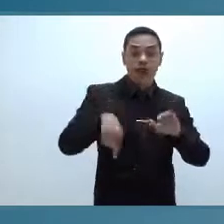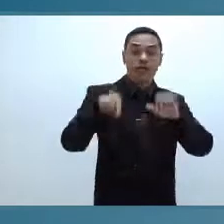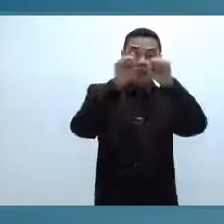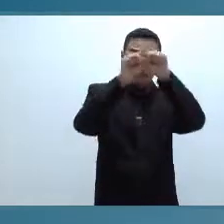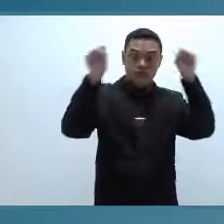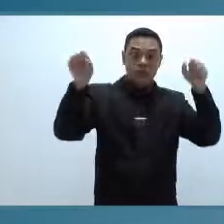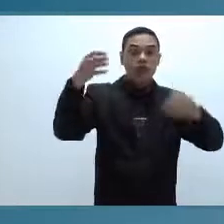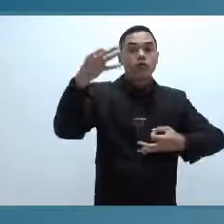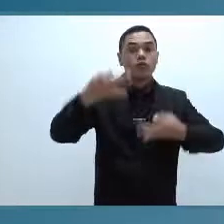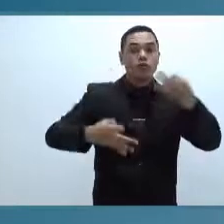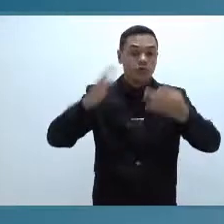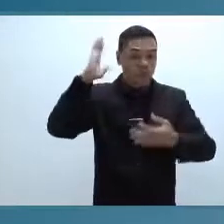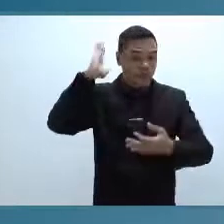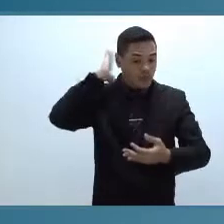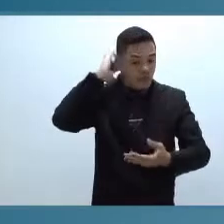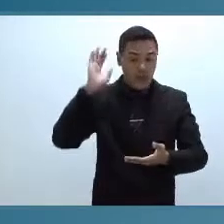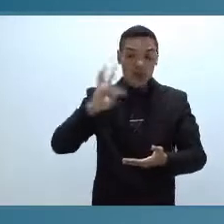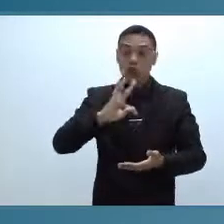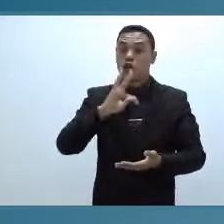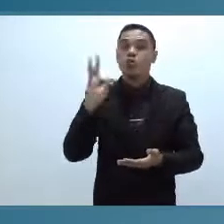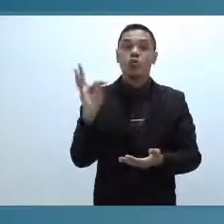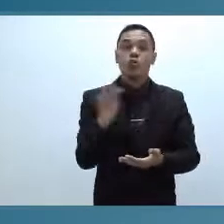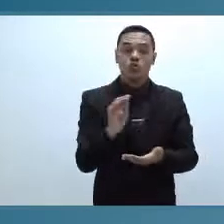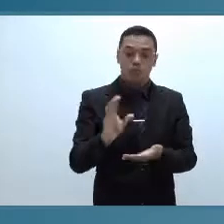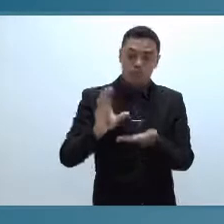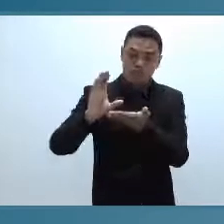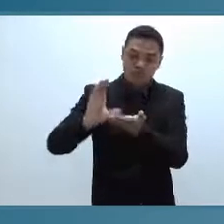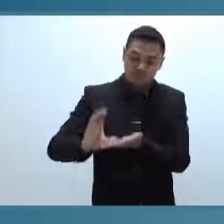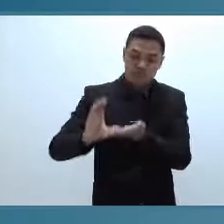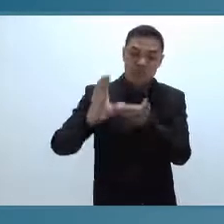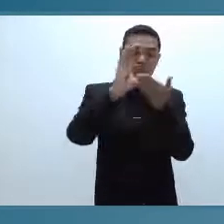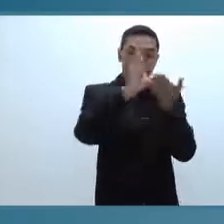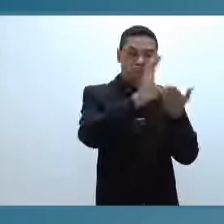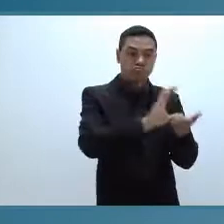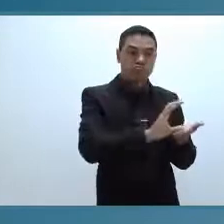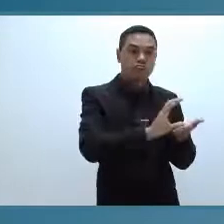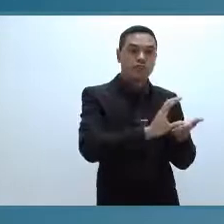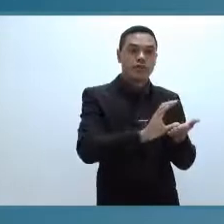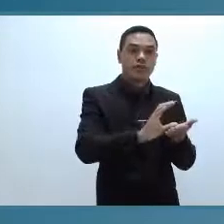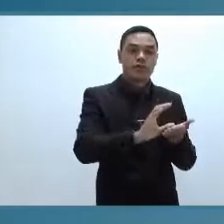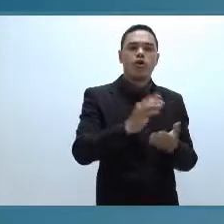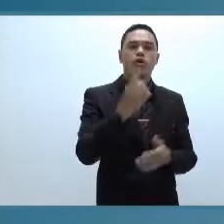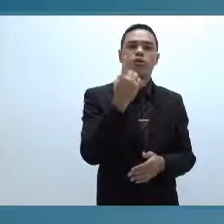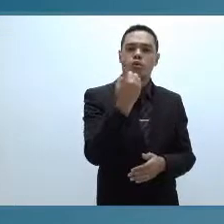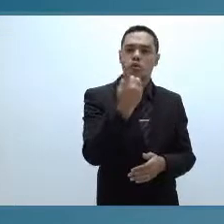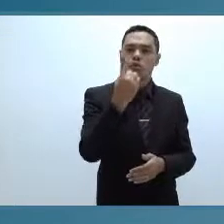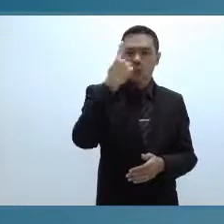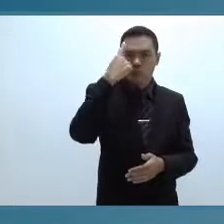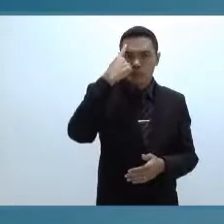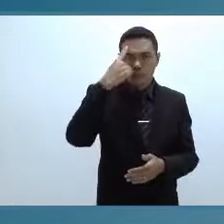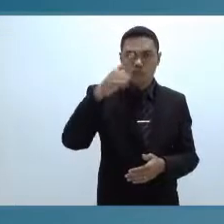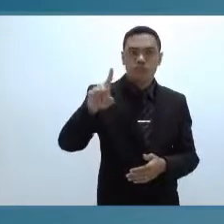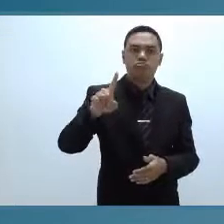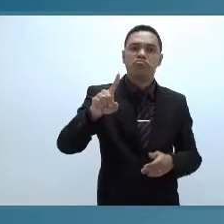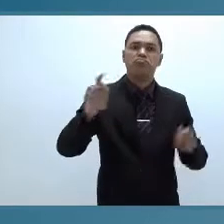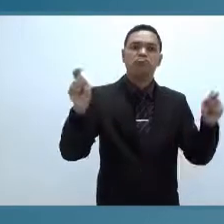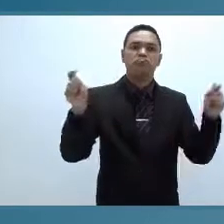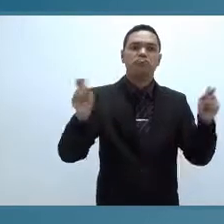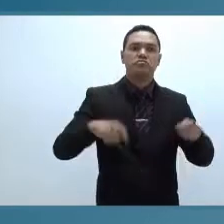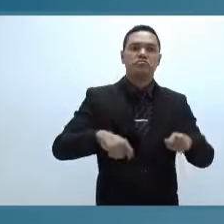tenha sido este parcelado ou não, em apenas um dia útil, ficando o risco